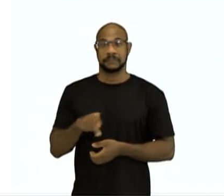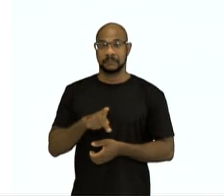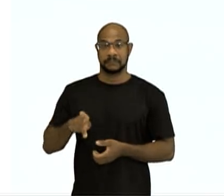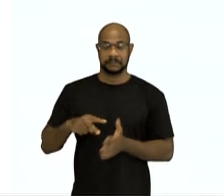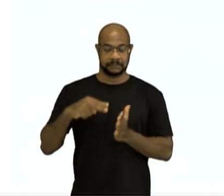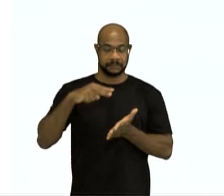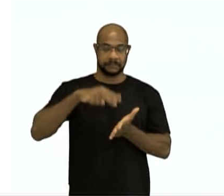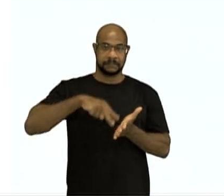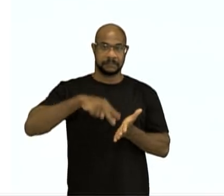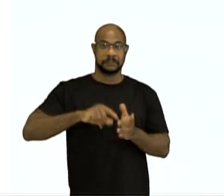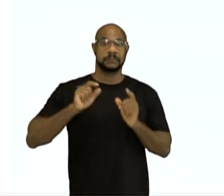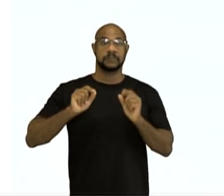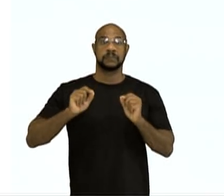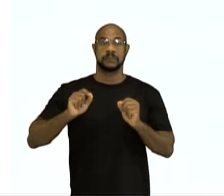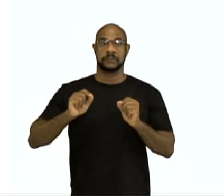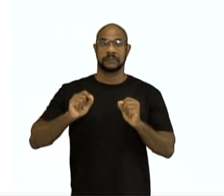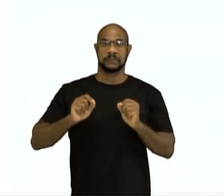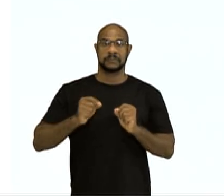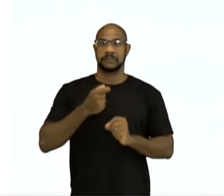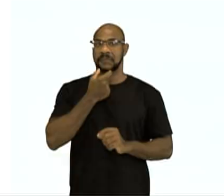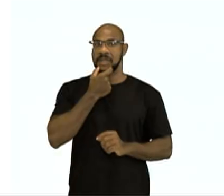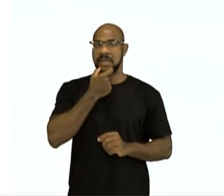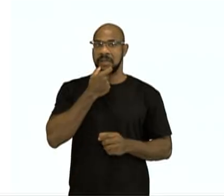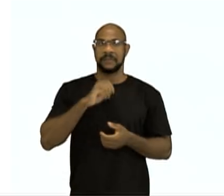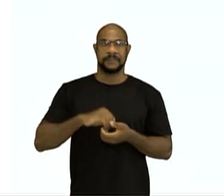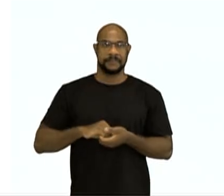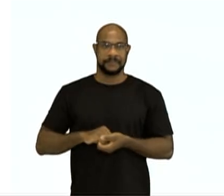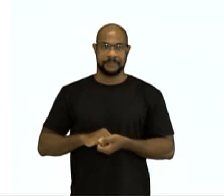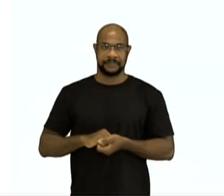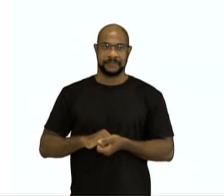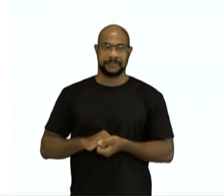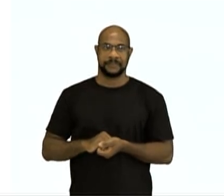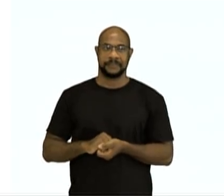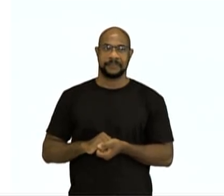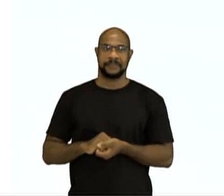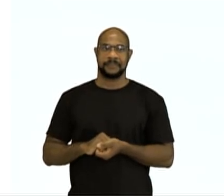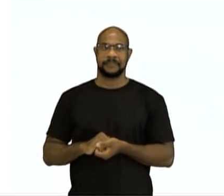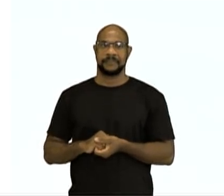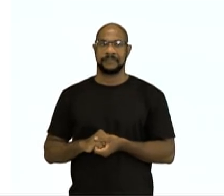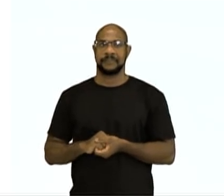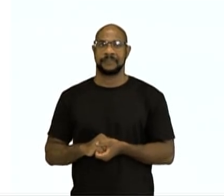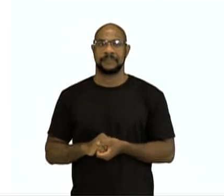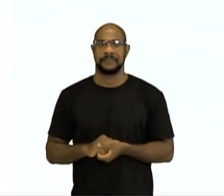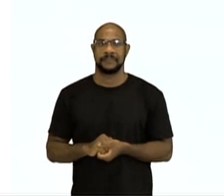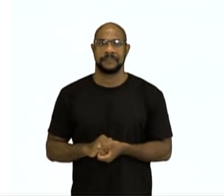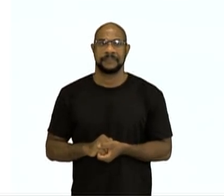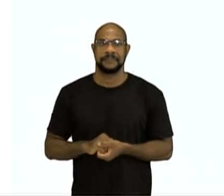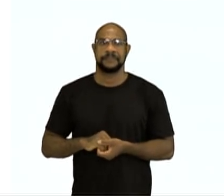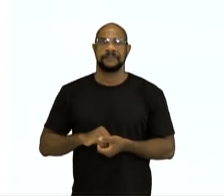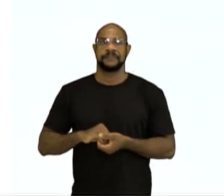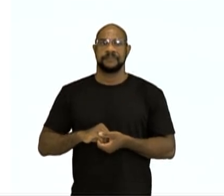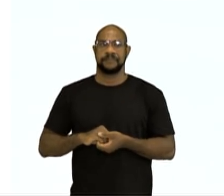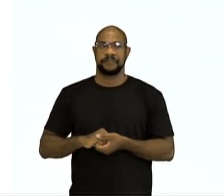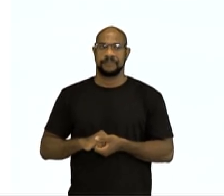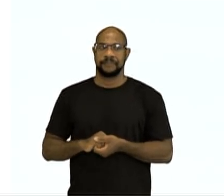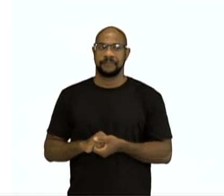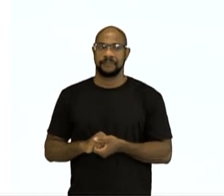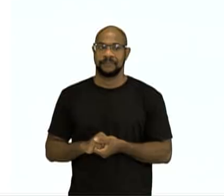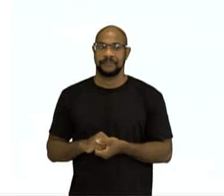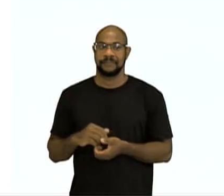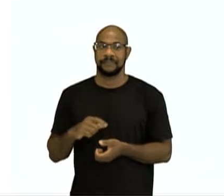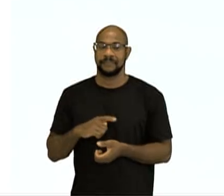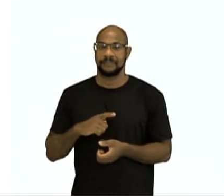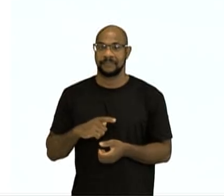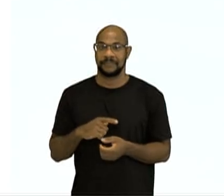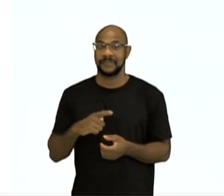Africa's qualifiers, Tunisia, Egypt, Morocco, Senegal e Nigéria. Então, eu tenho aqui